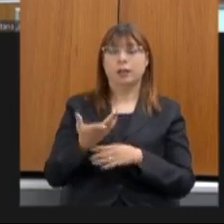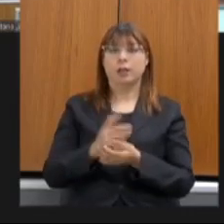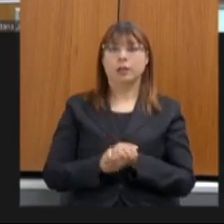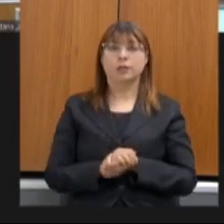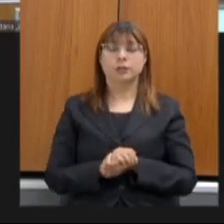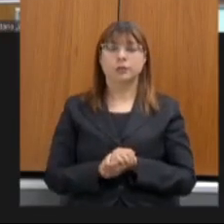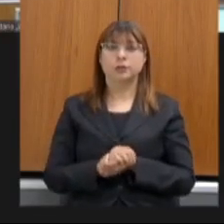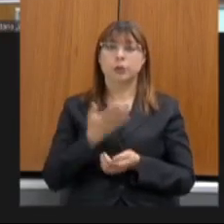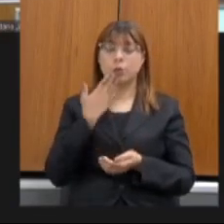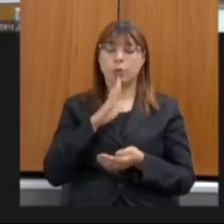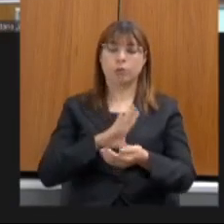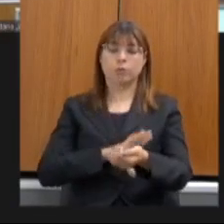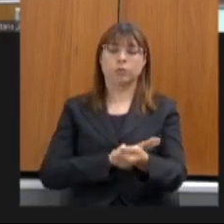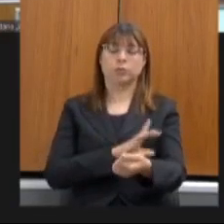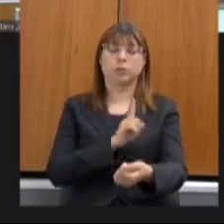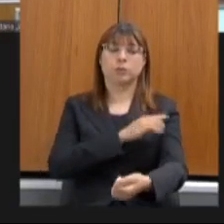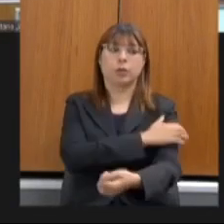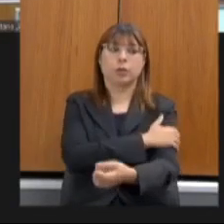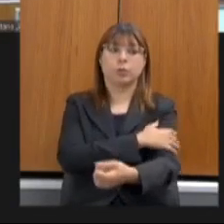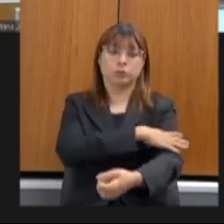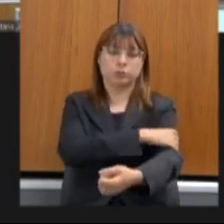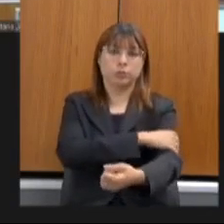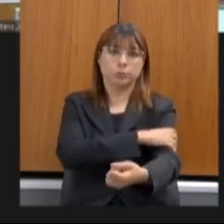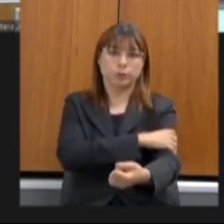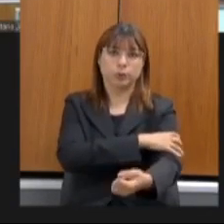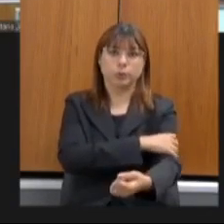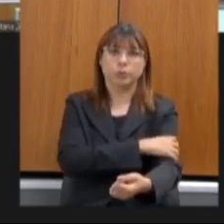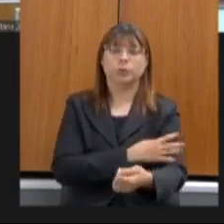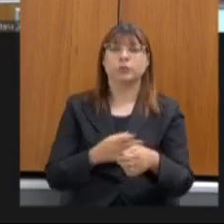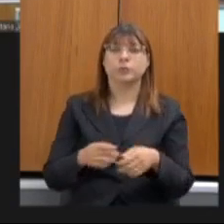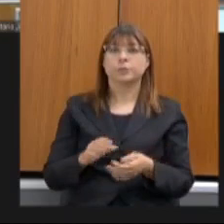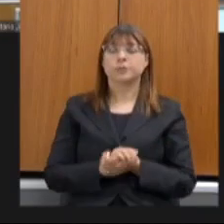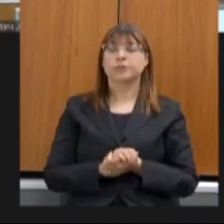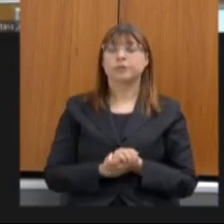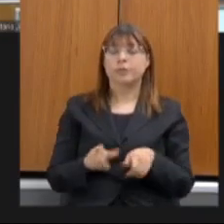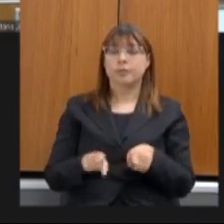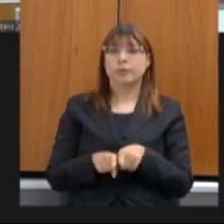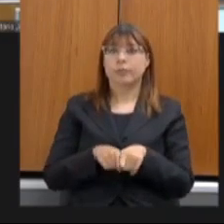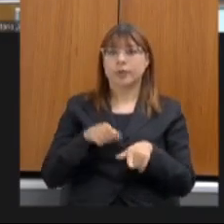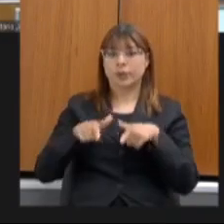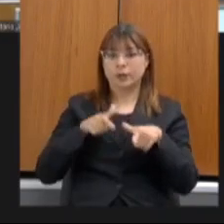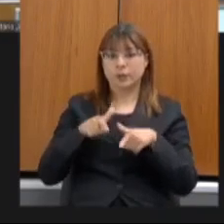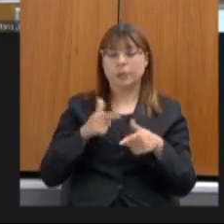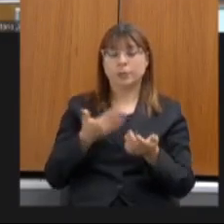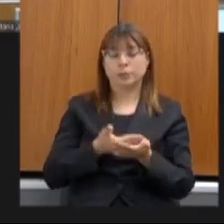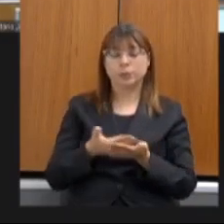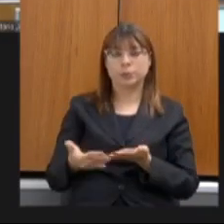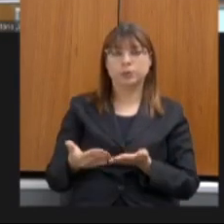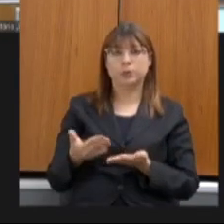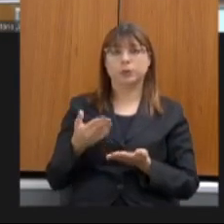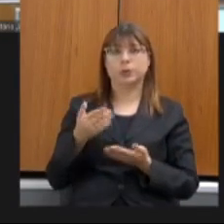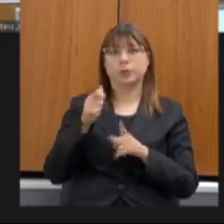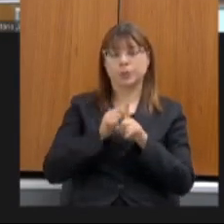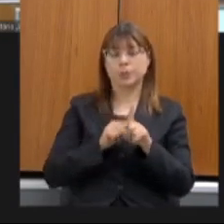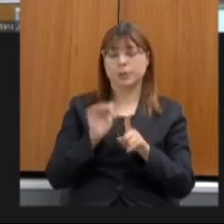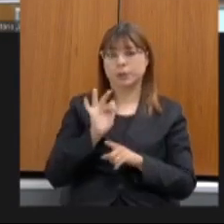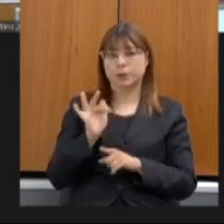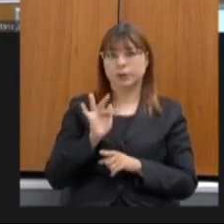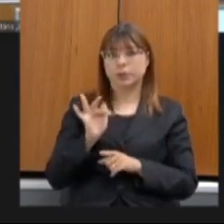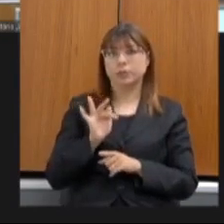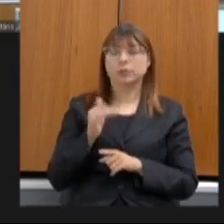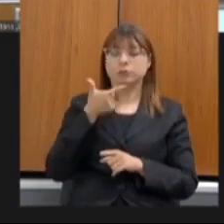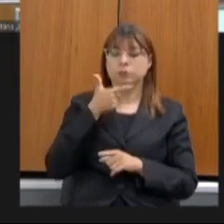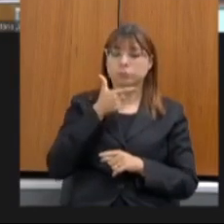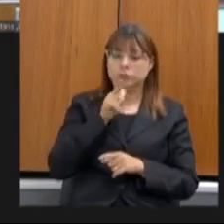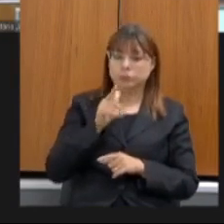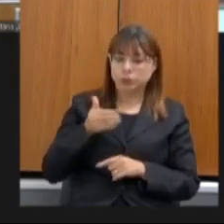é foi uma força-tarefa feita em fevereiro para atender o mercado a partir de Márcio